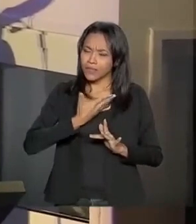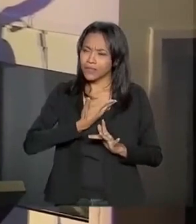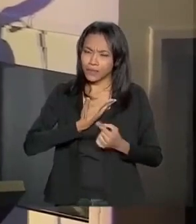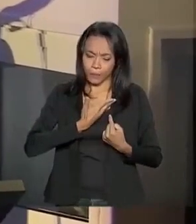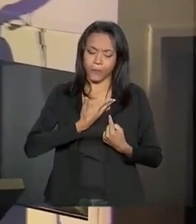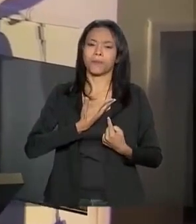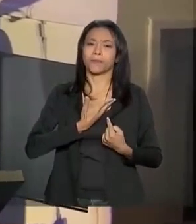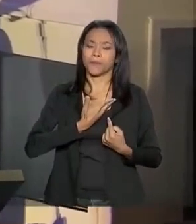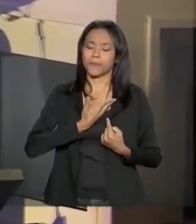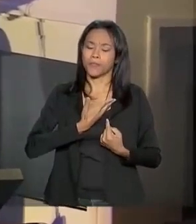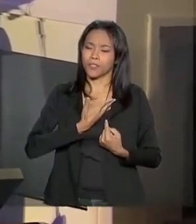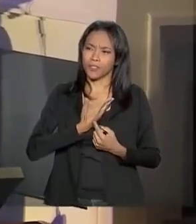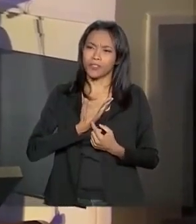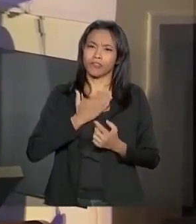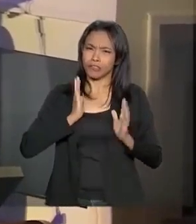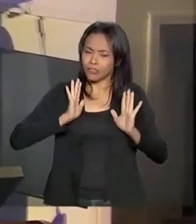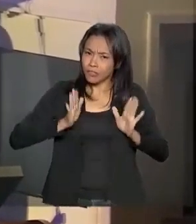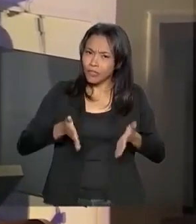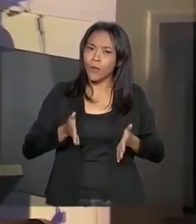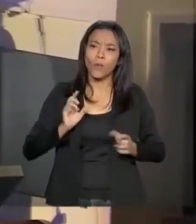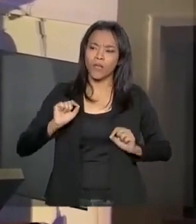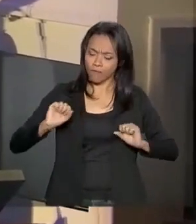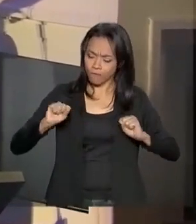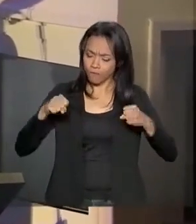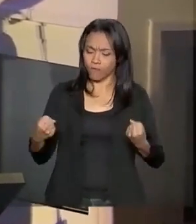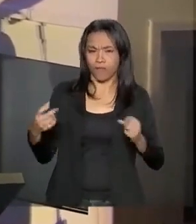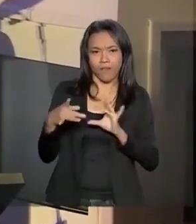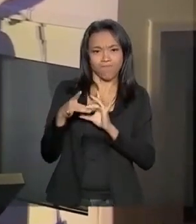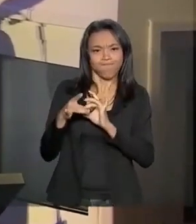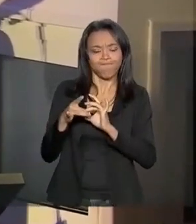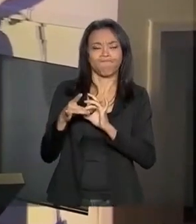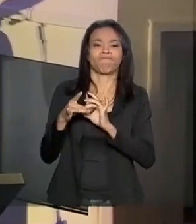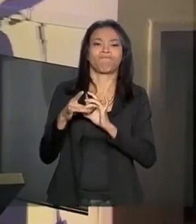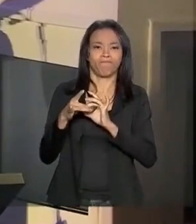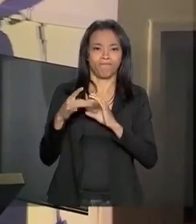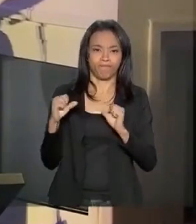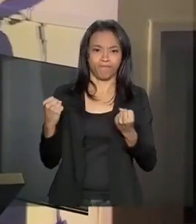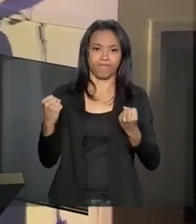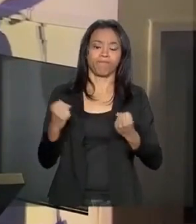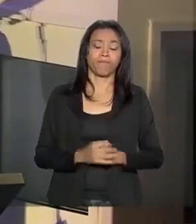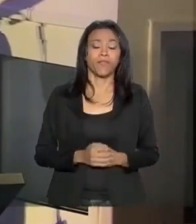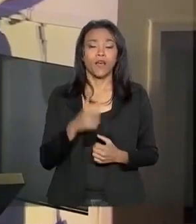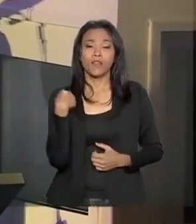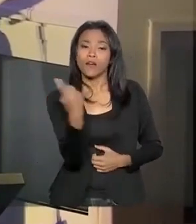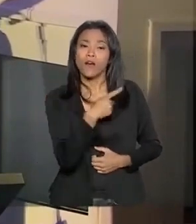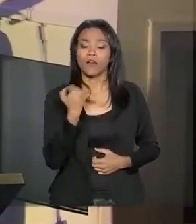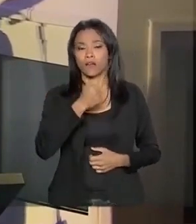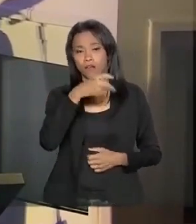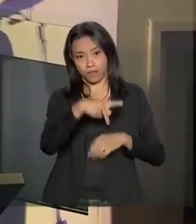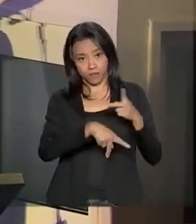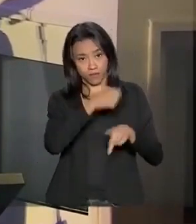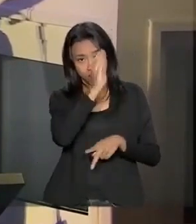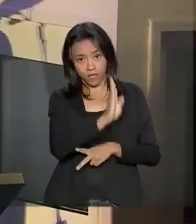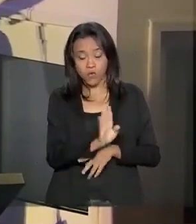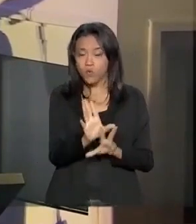de há muito, se fortalecessem. Nós, brasileiros,